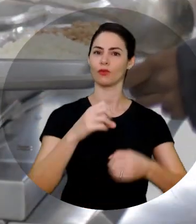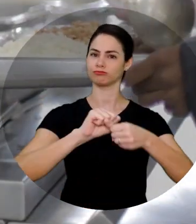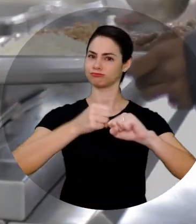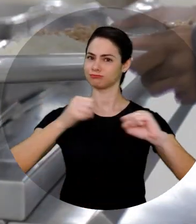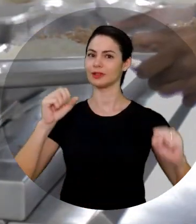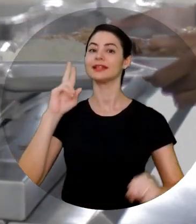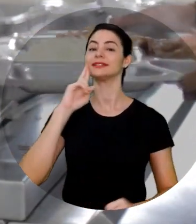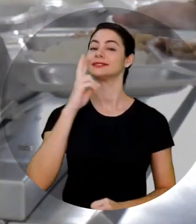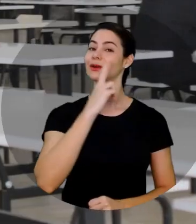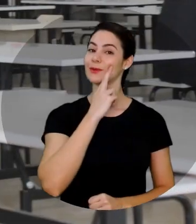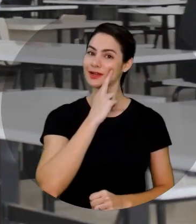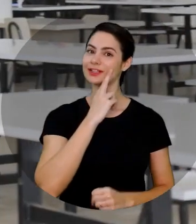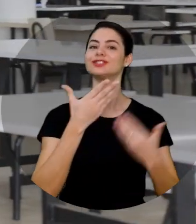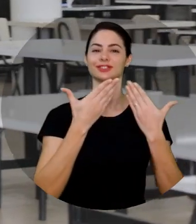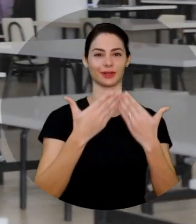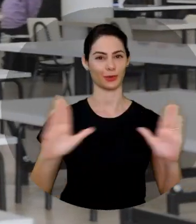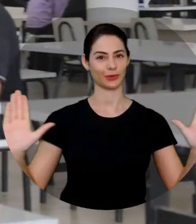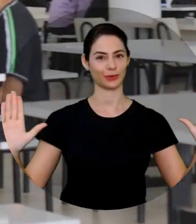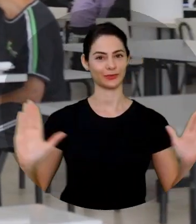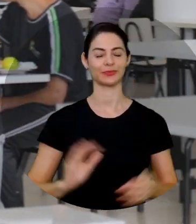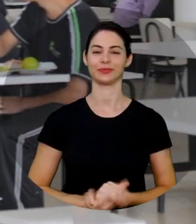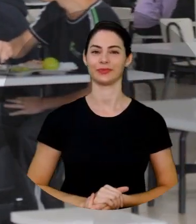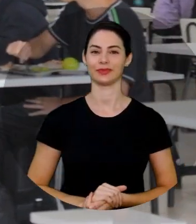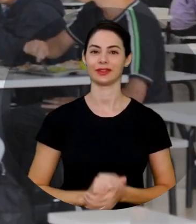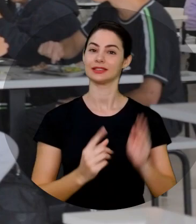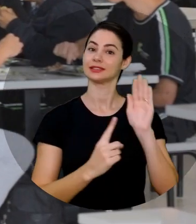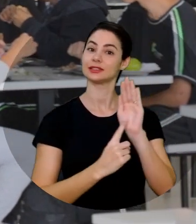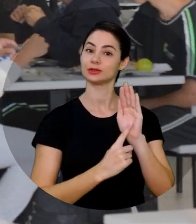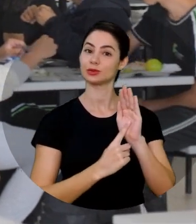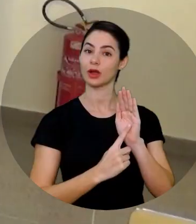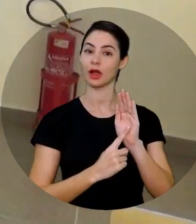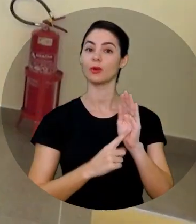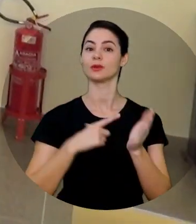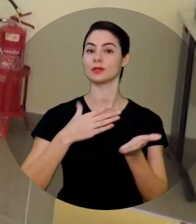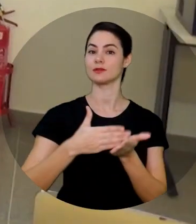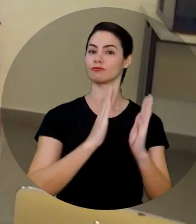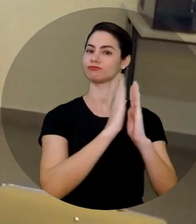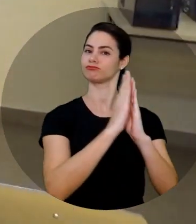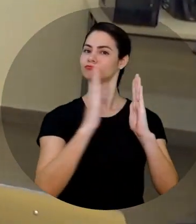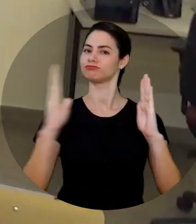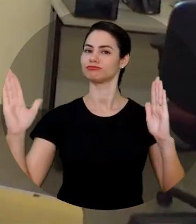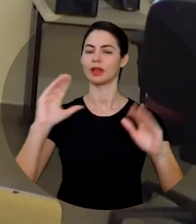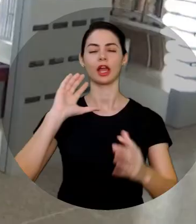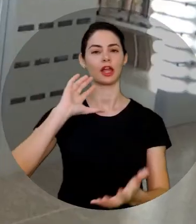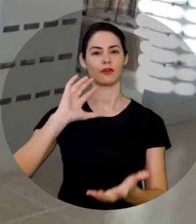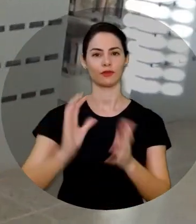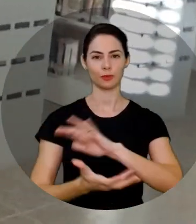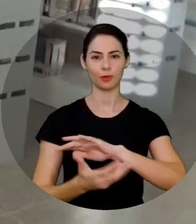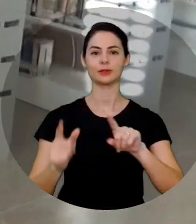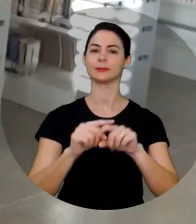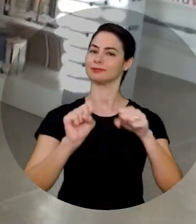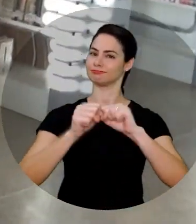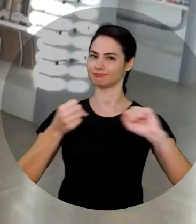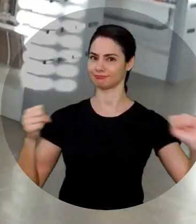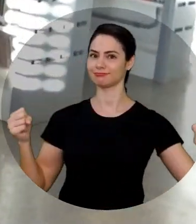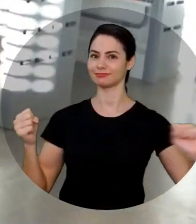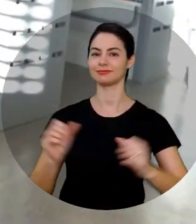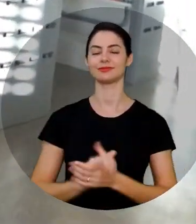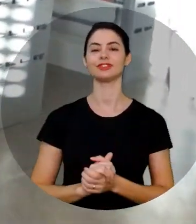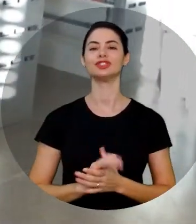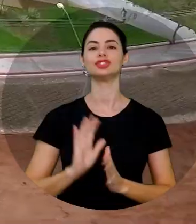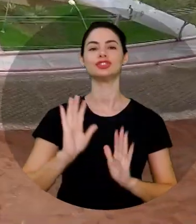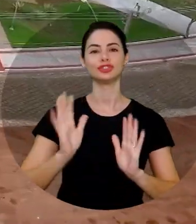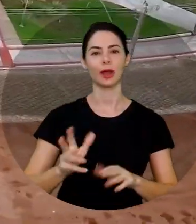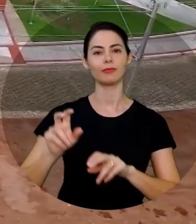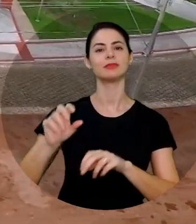um novo e amplo restaurante escolar foi inaugurado. E em São João Evangelista, a biblioteca do campus foi reformada e